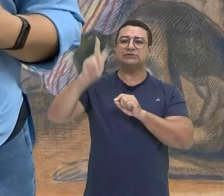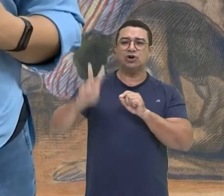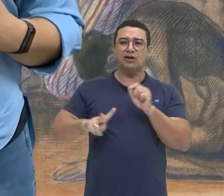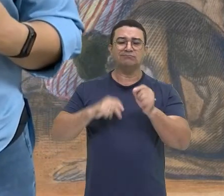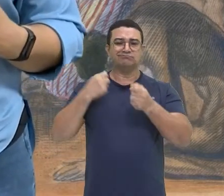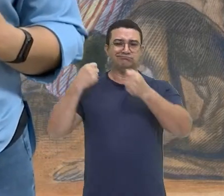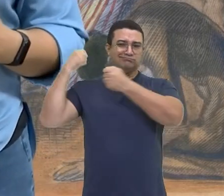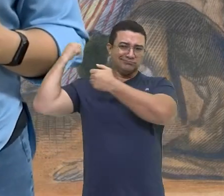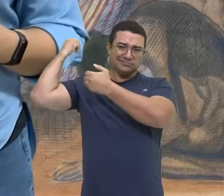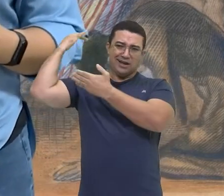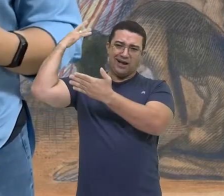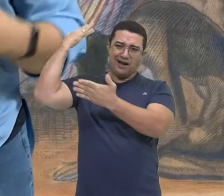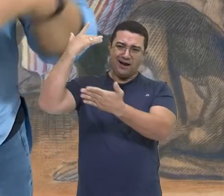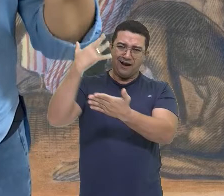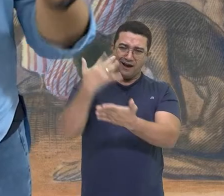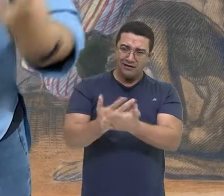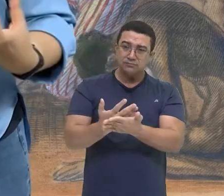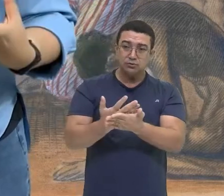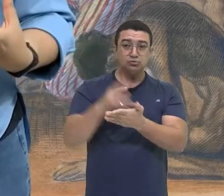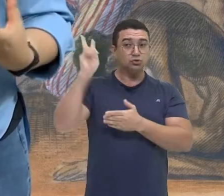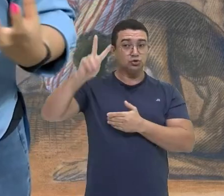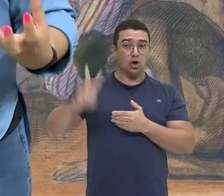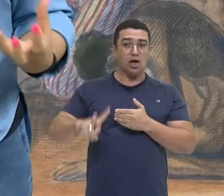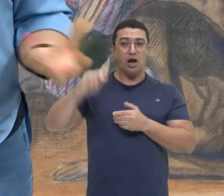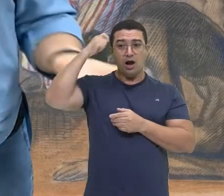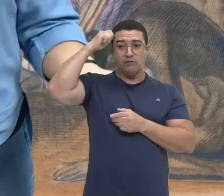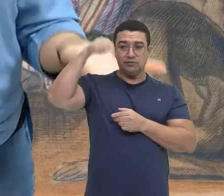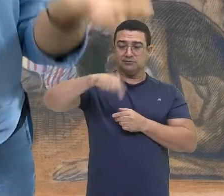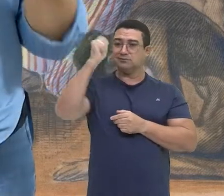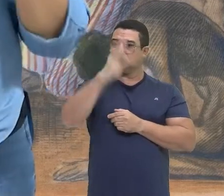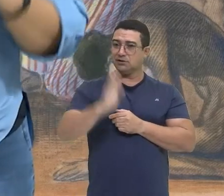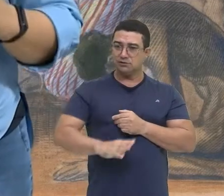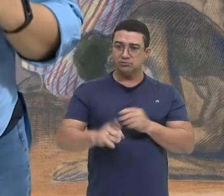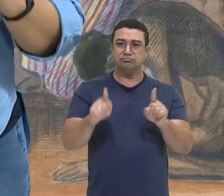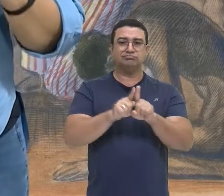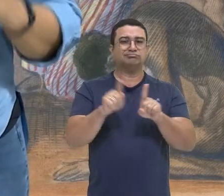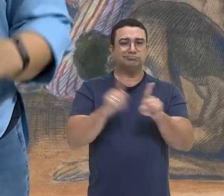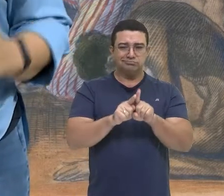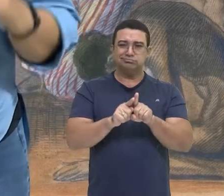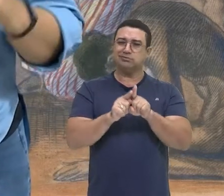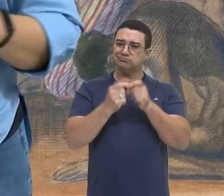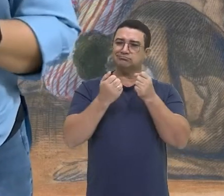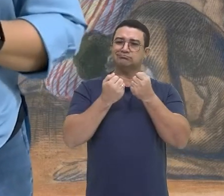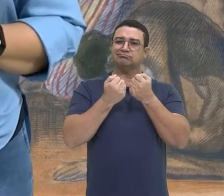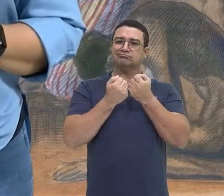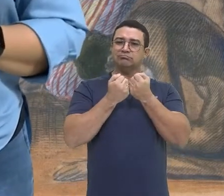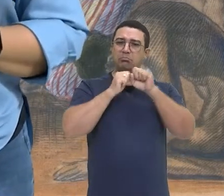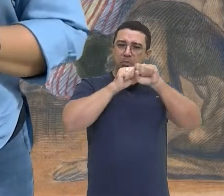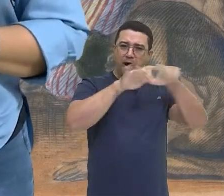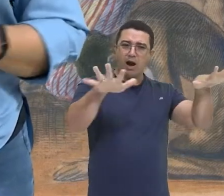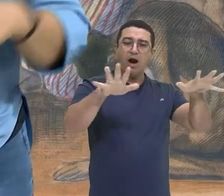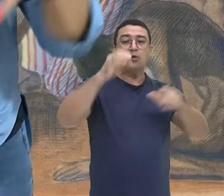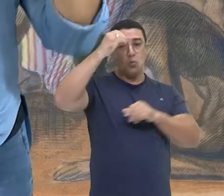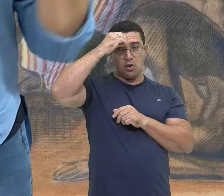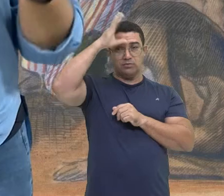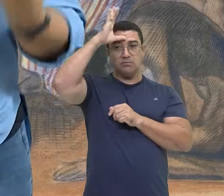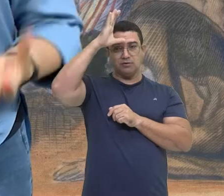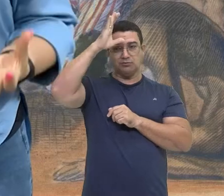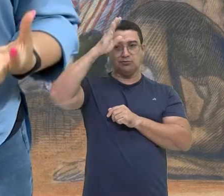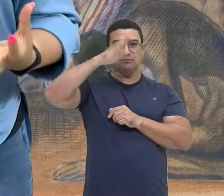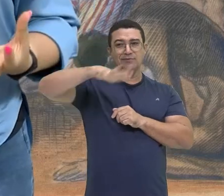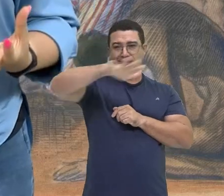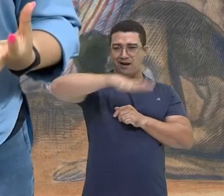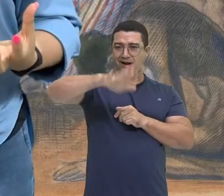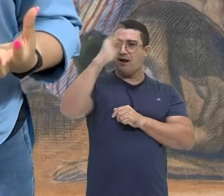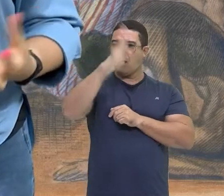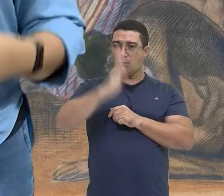dos africanos aqui no Brasil, dizendo que eles trouxeram muito conhecimento também para o nosso território e que o